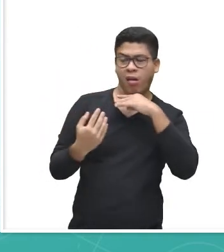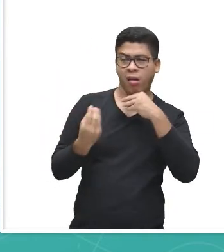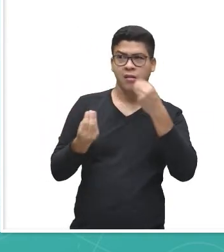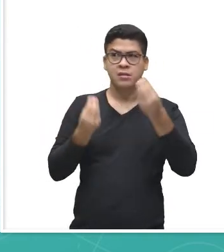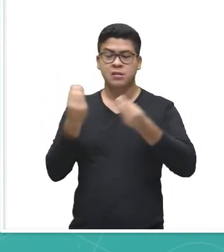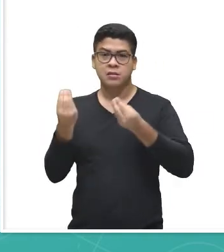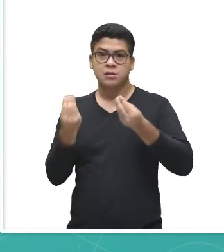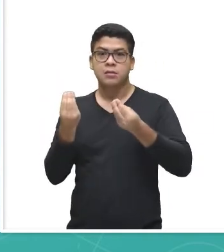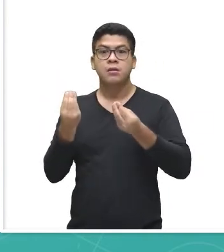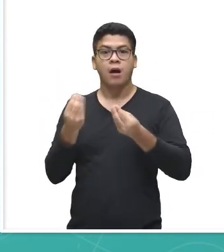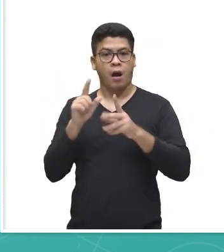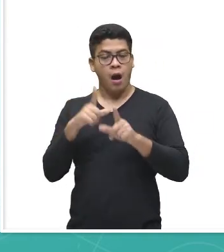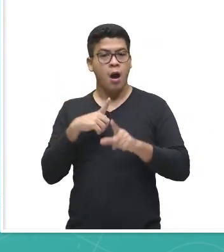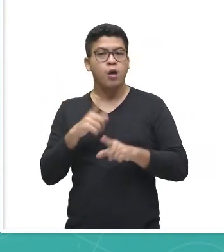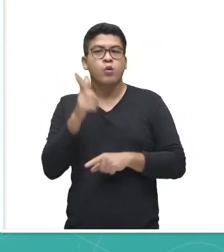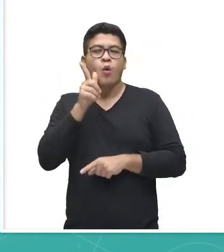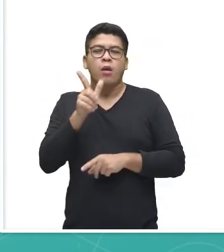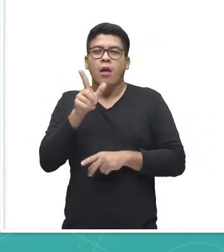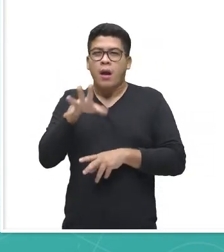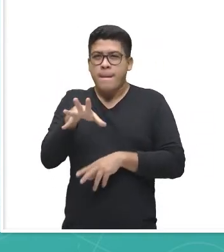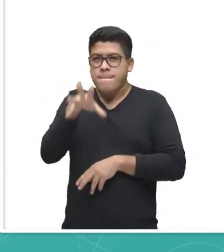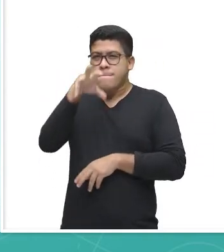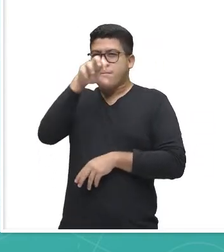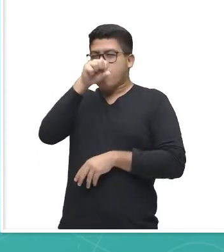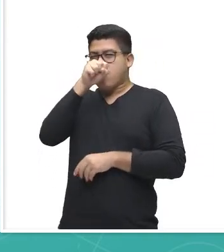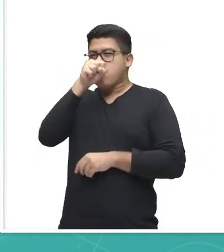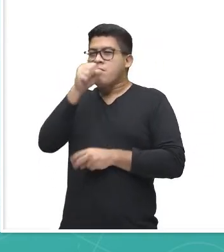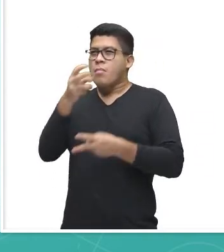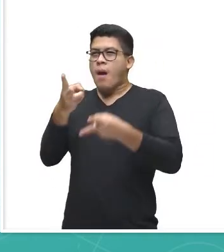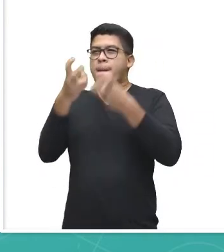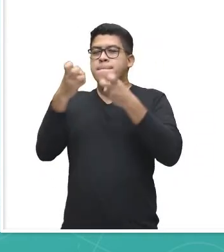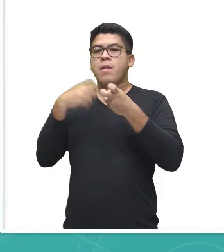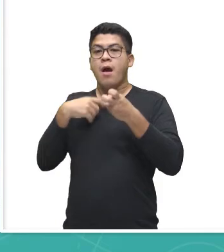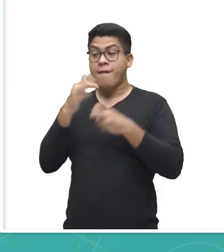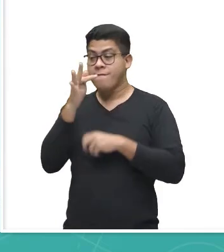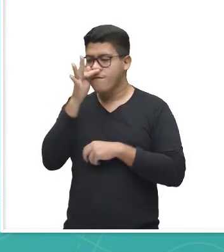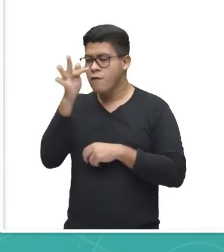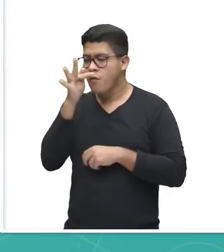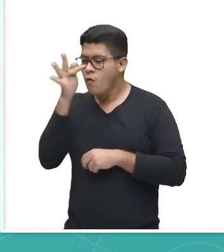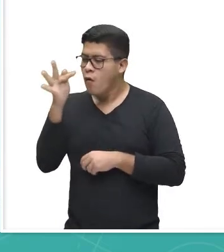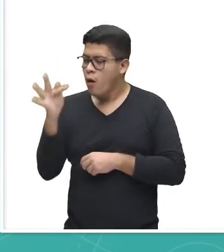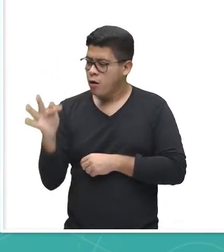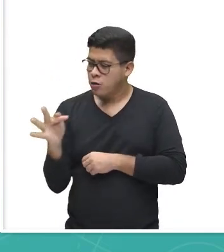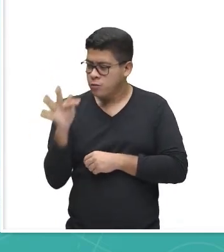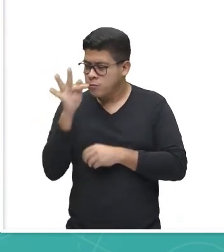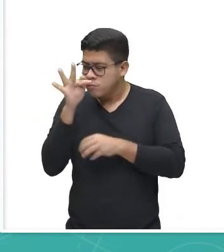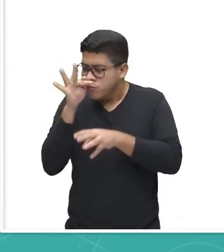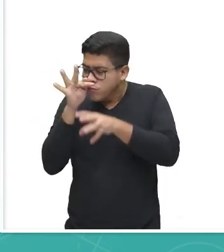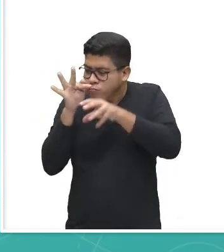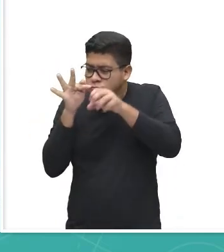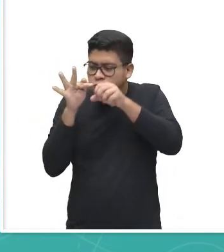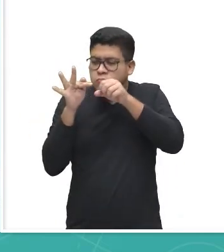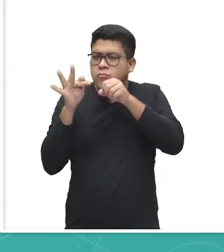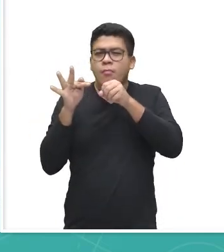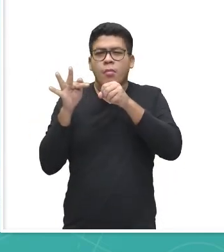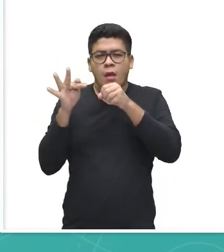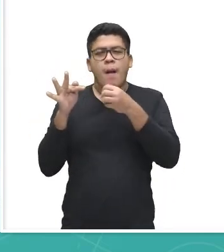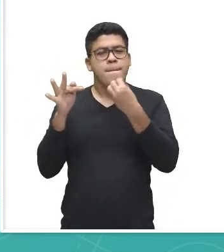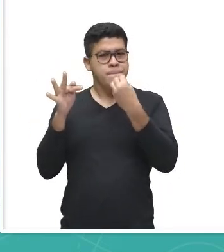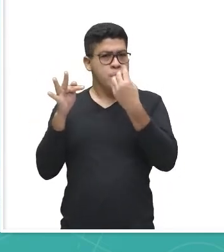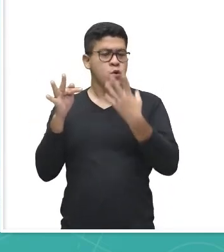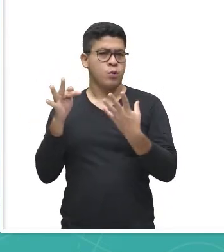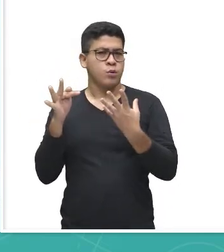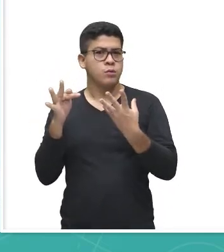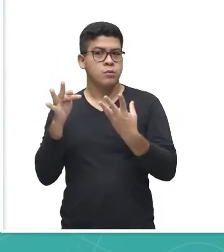ruim, e aí você está visualizando ali a pessoa cheirando uma flor, né? Então, a gente consegue interagir ali com o